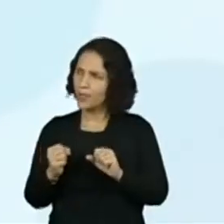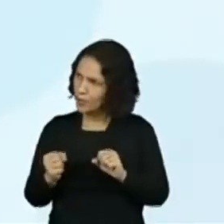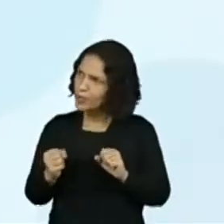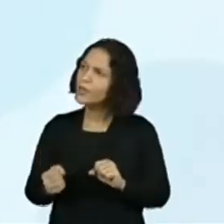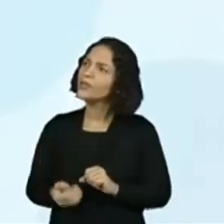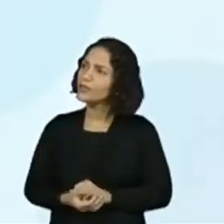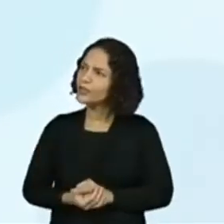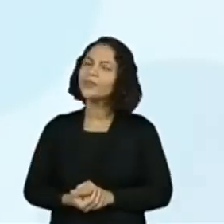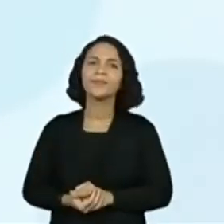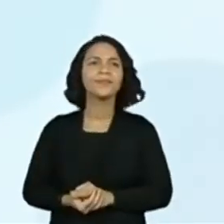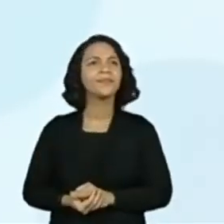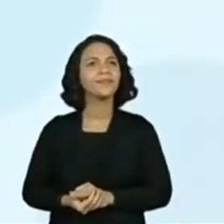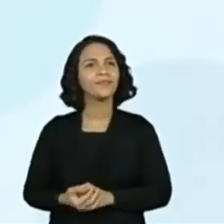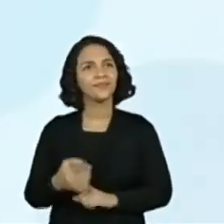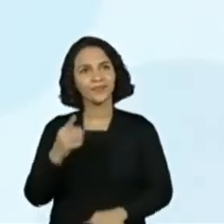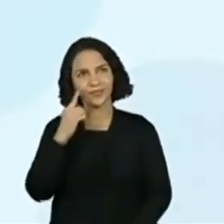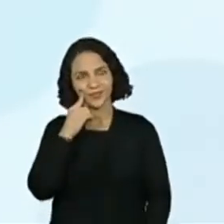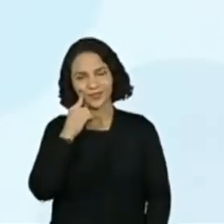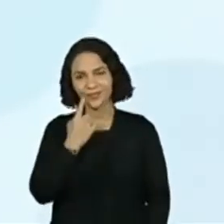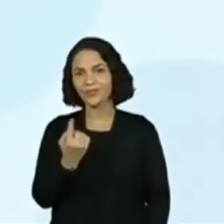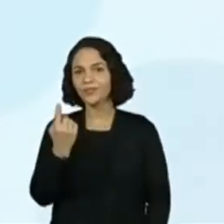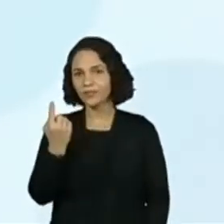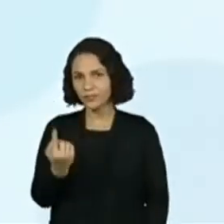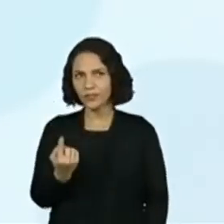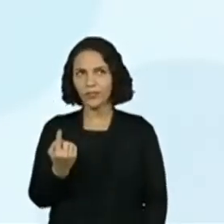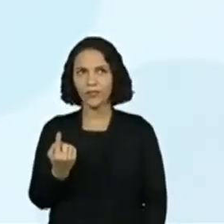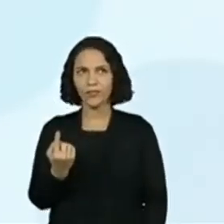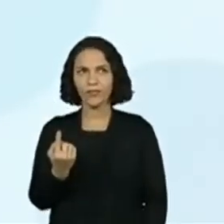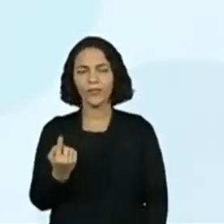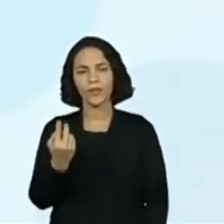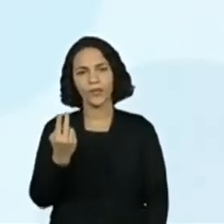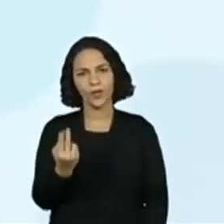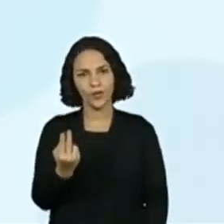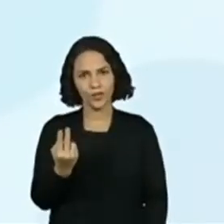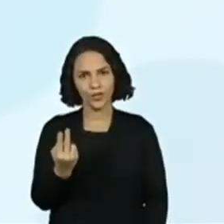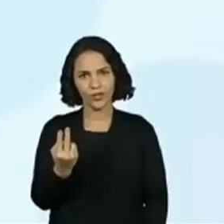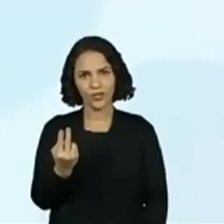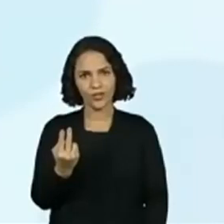na bandeja? Uma bala,